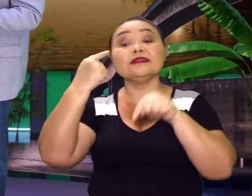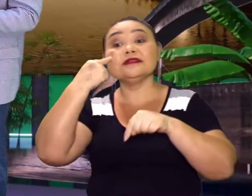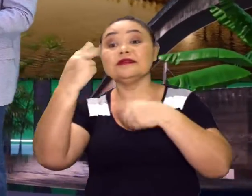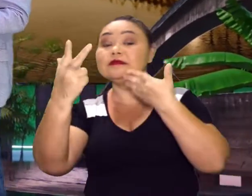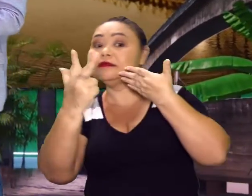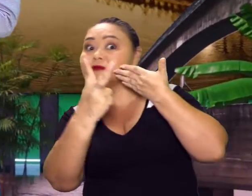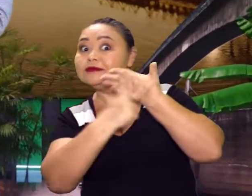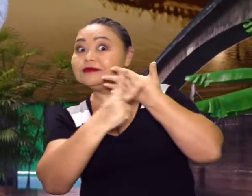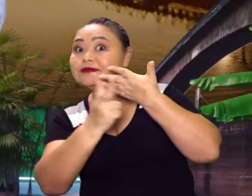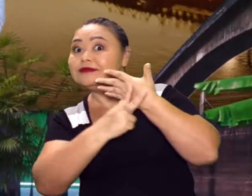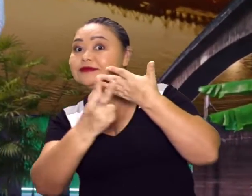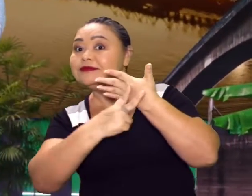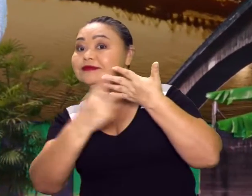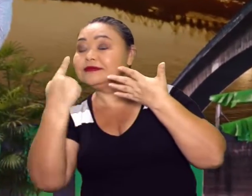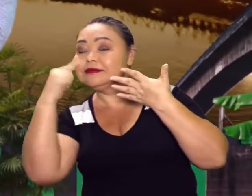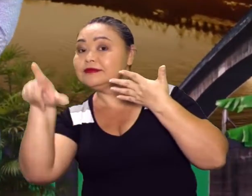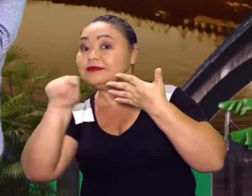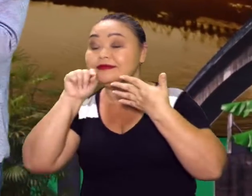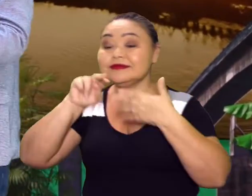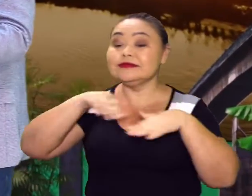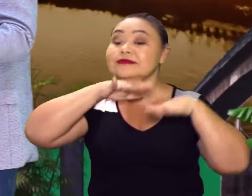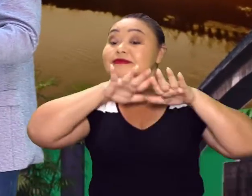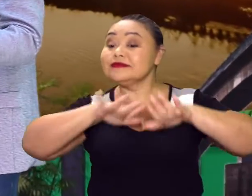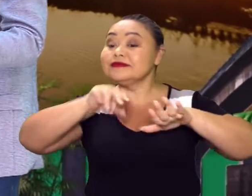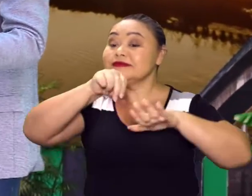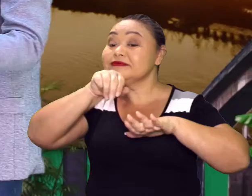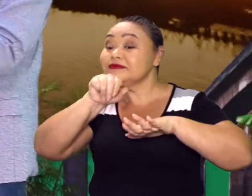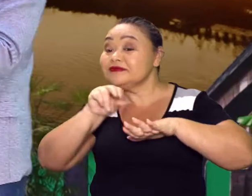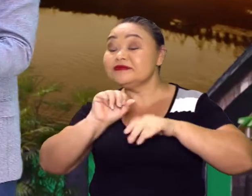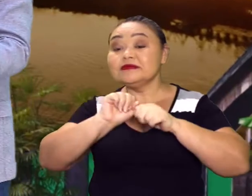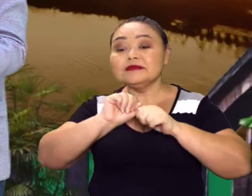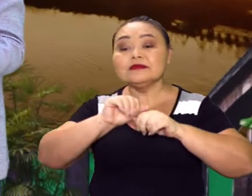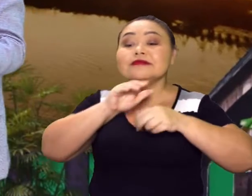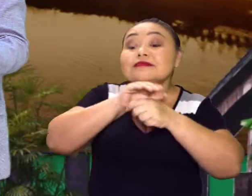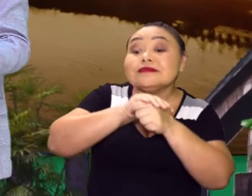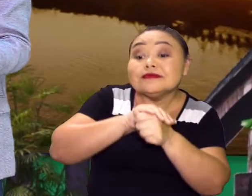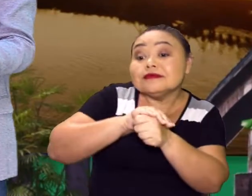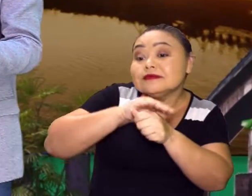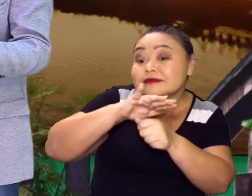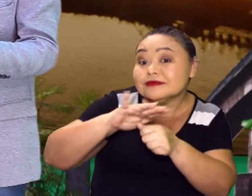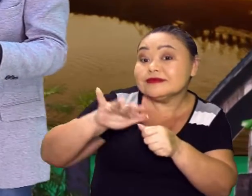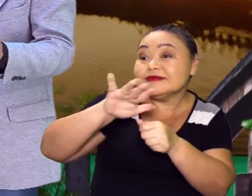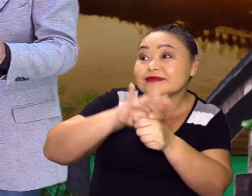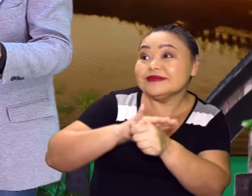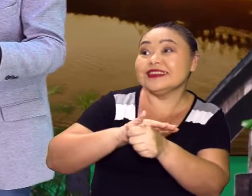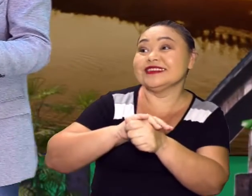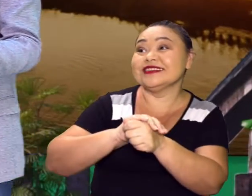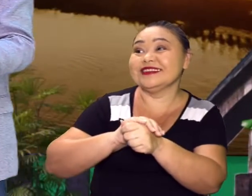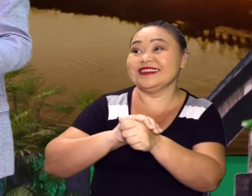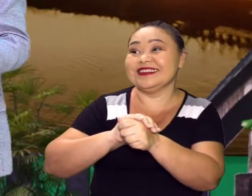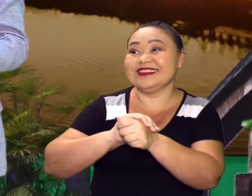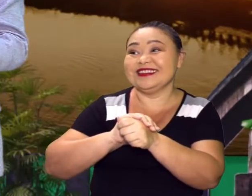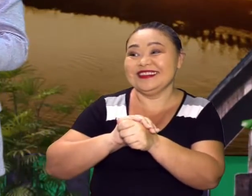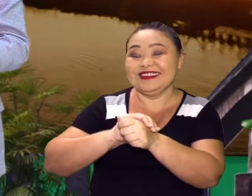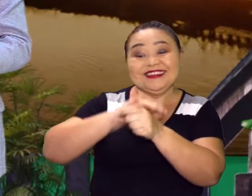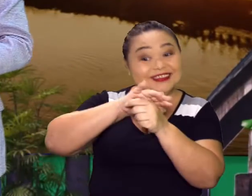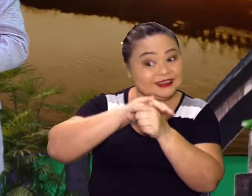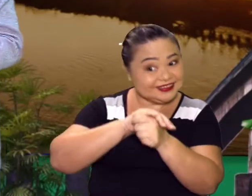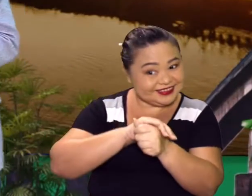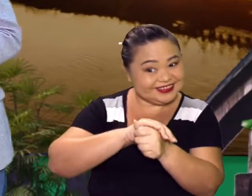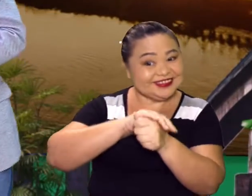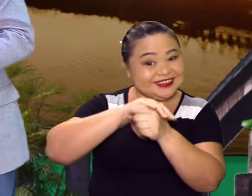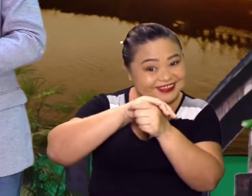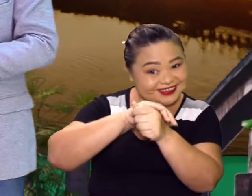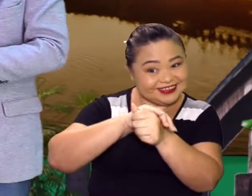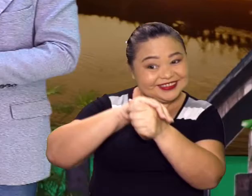Olha só. Acho que ela, o que ela prefere? Suave na nave ou só na manha do jabuti? Olha aí, minha diretora. Hã? Ah, tu